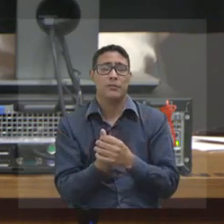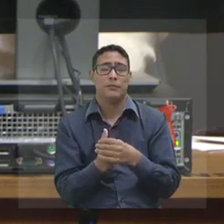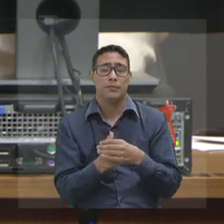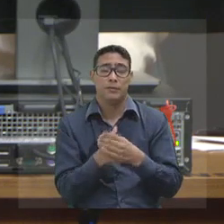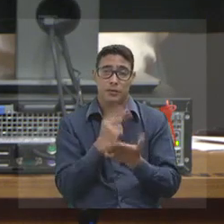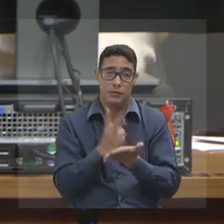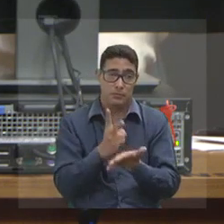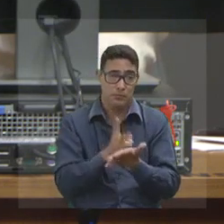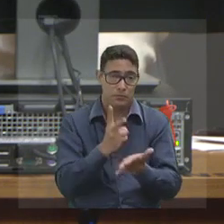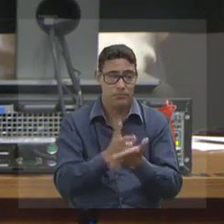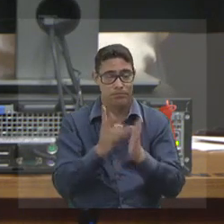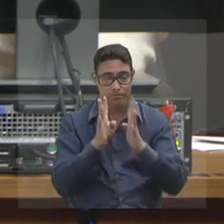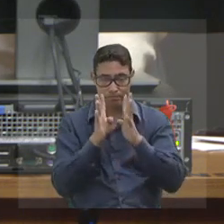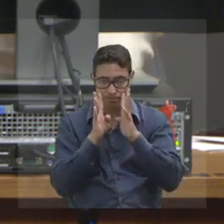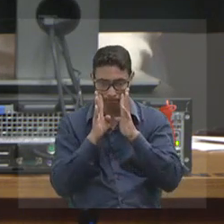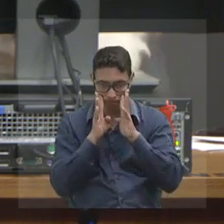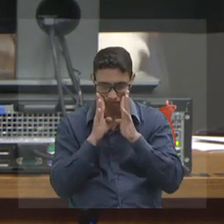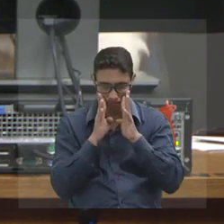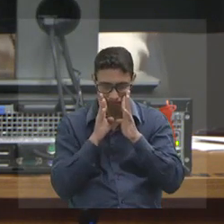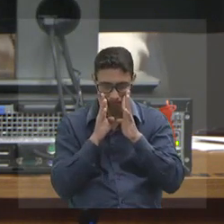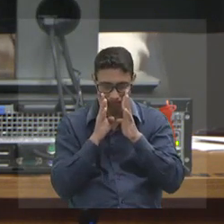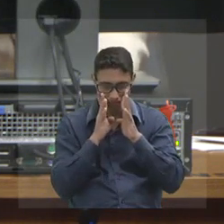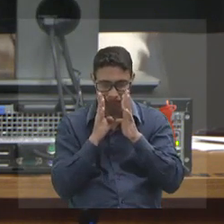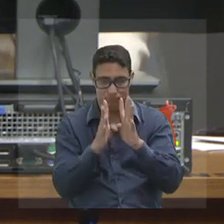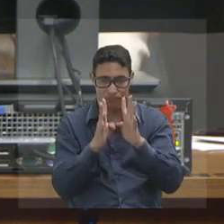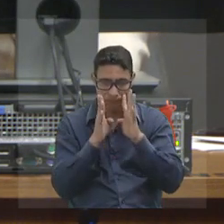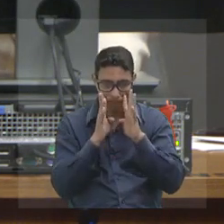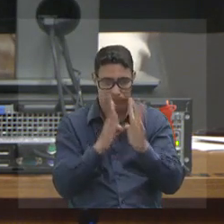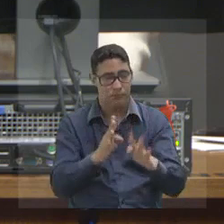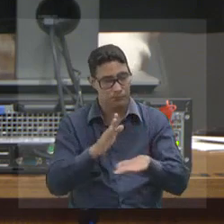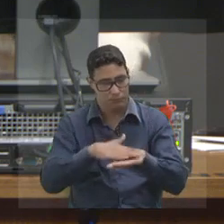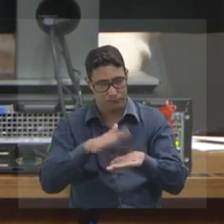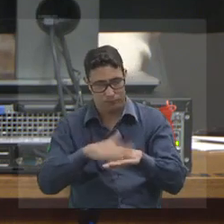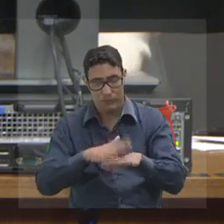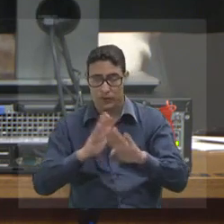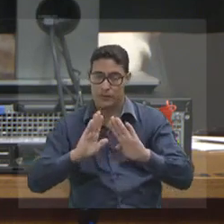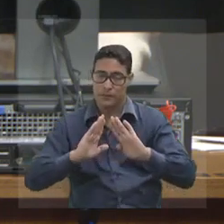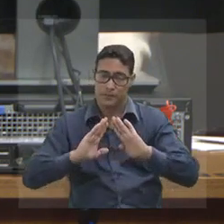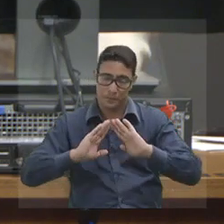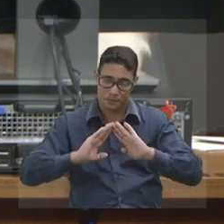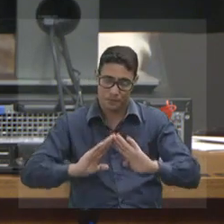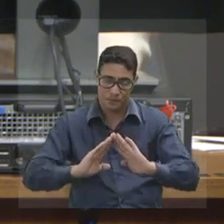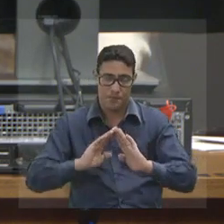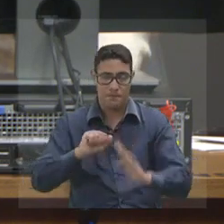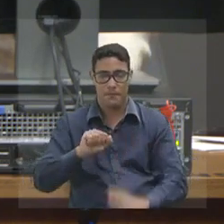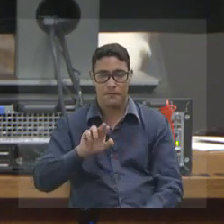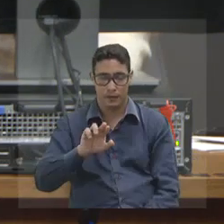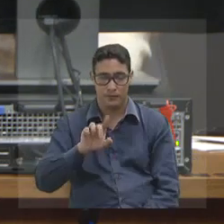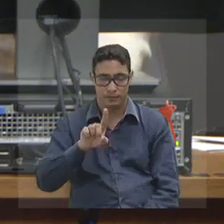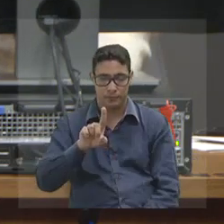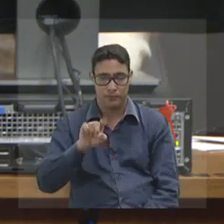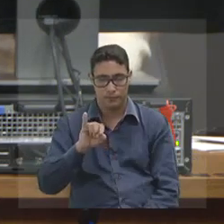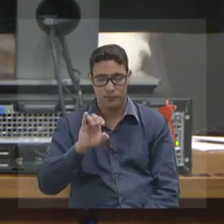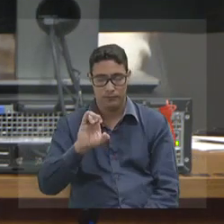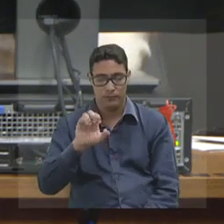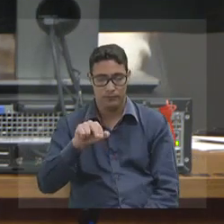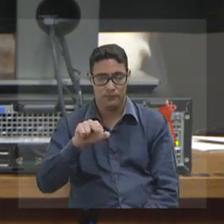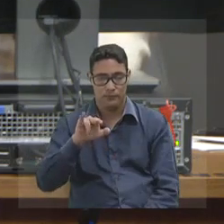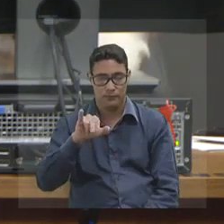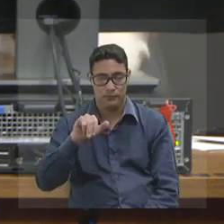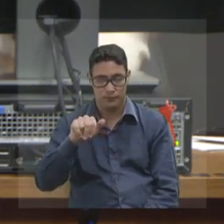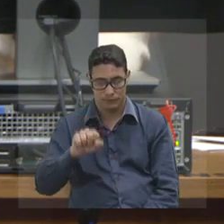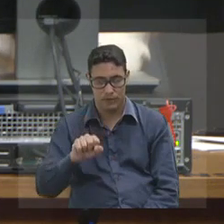atenta né aos nossos as nossas solicitações as nossas audiências públicas nós até